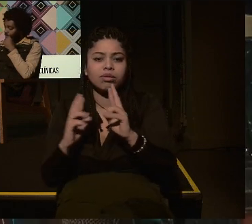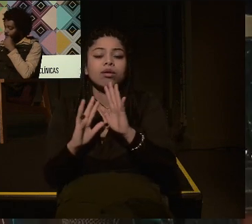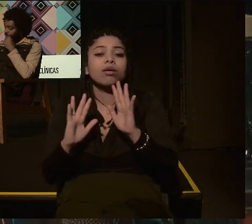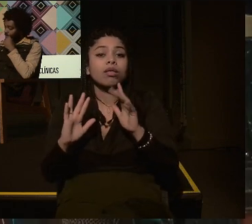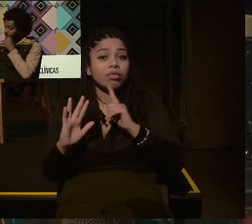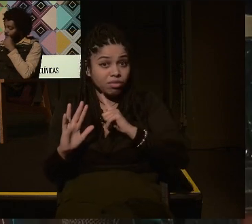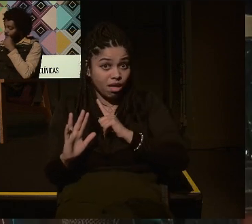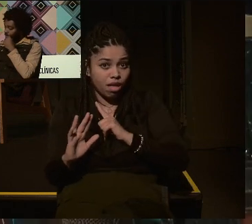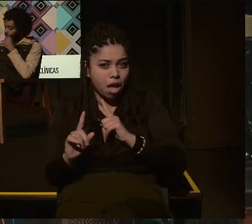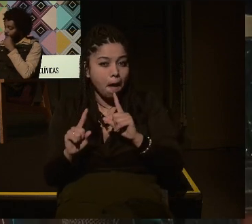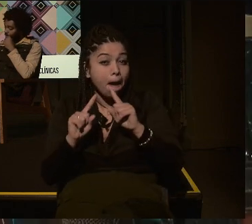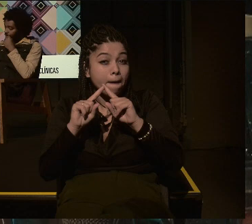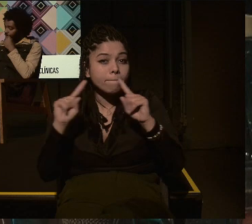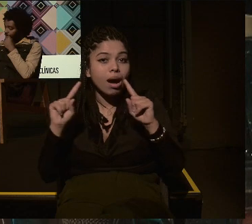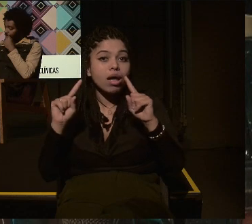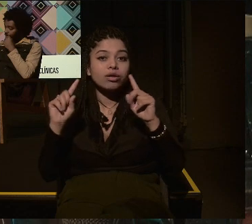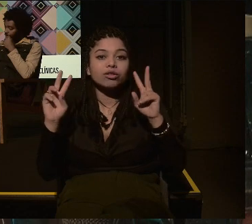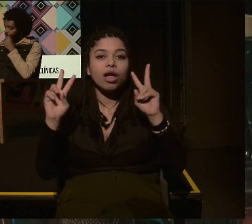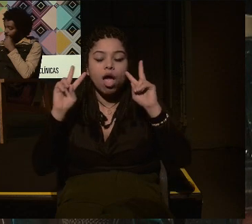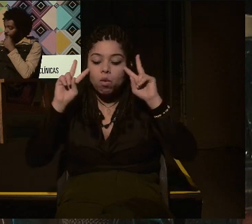Mas, para ver a cidade do alto,